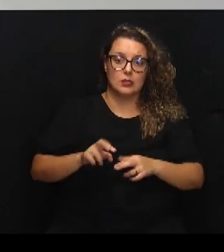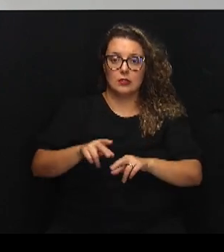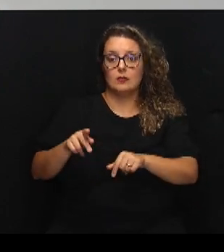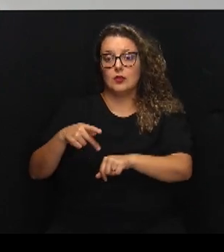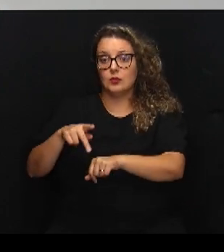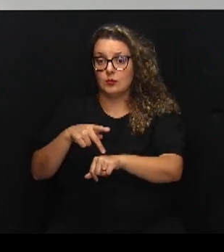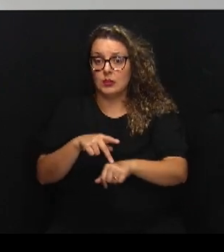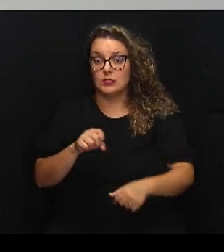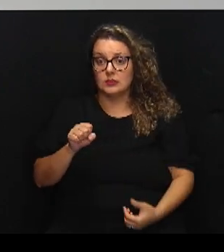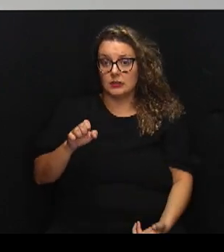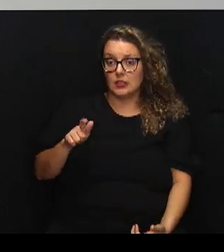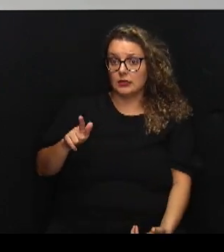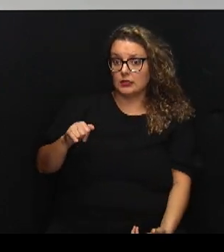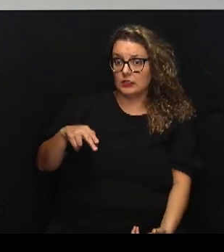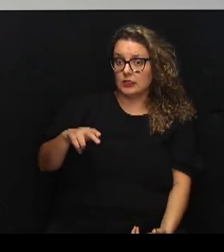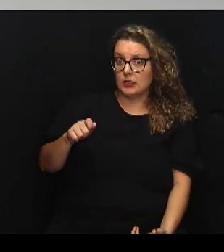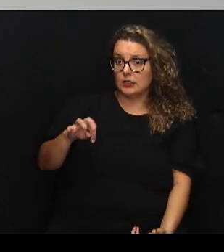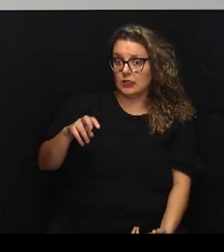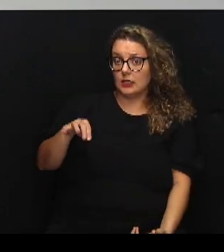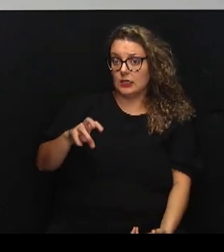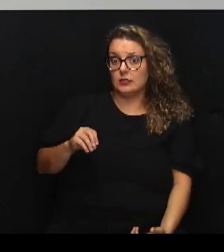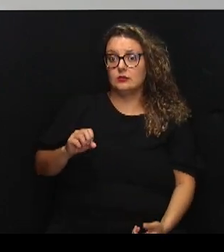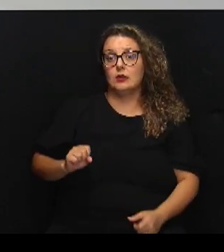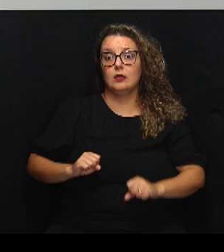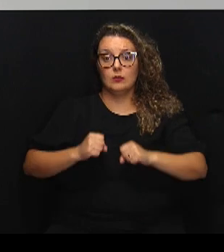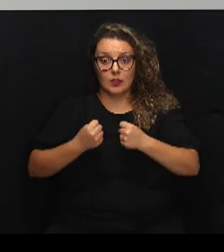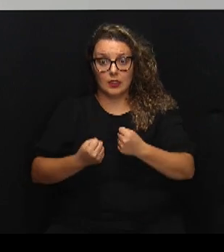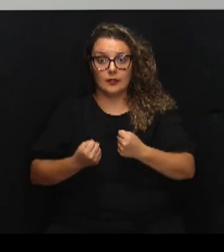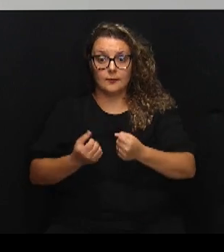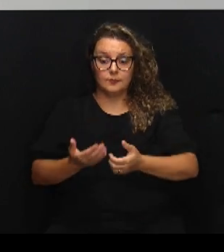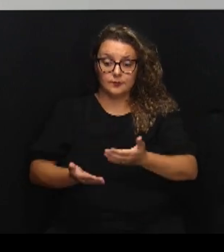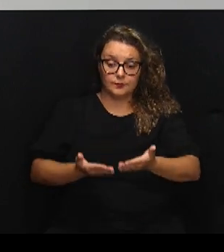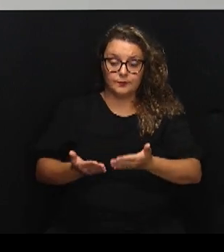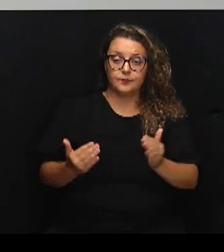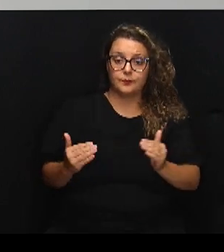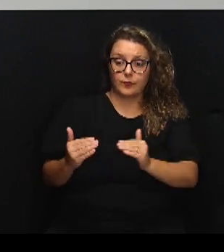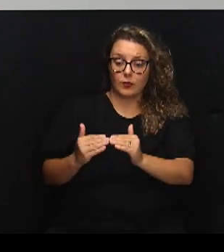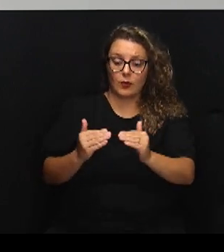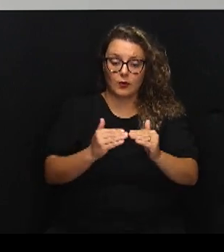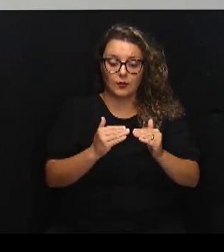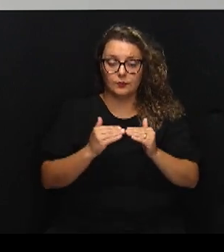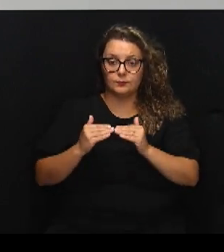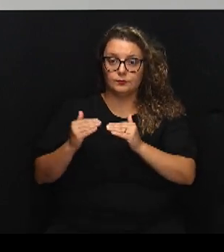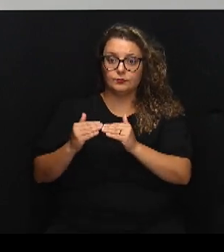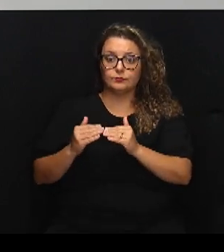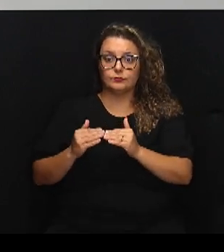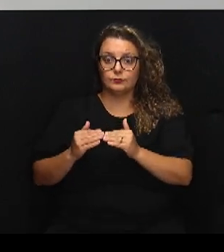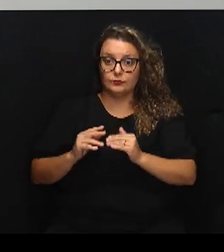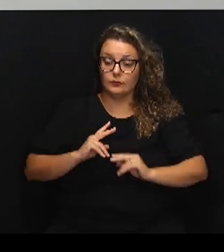né? E tem vários países signatários advogando a favor de um tratado